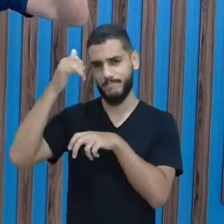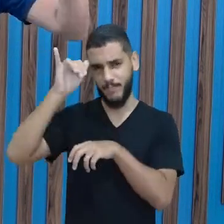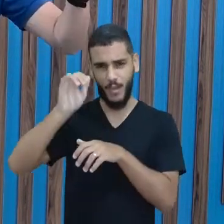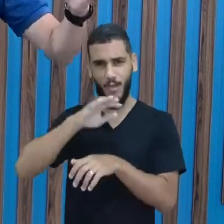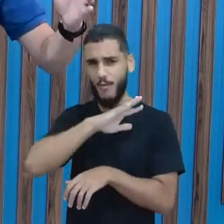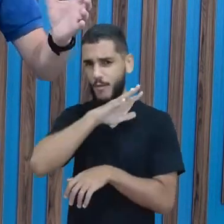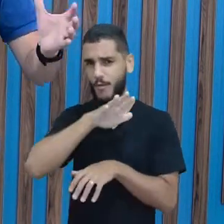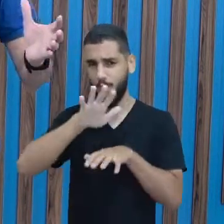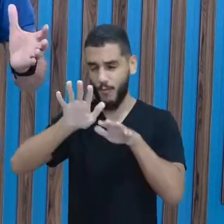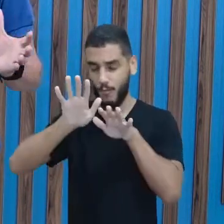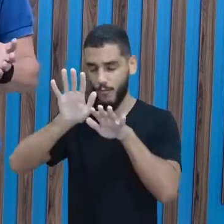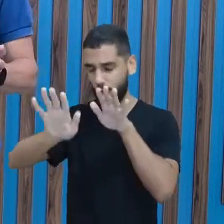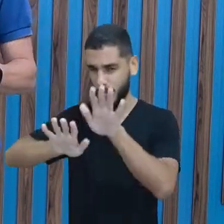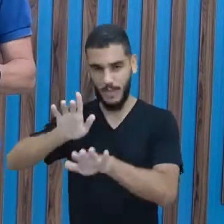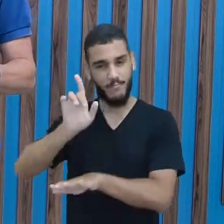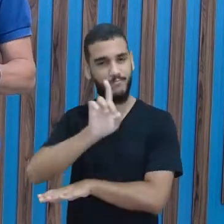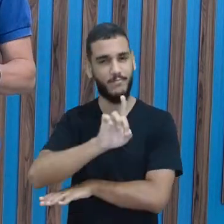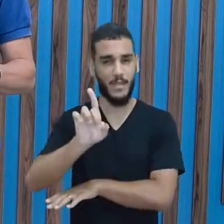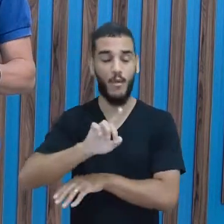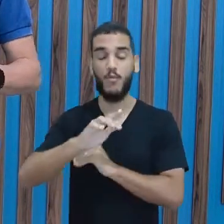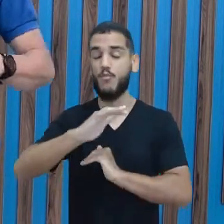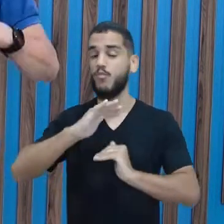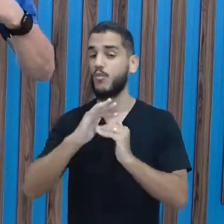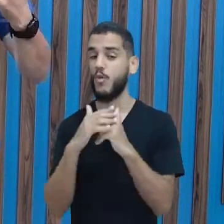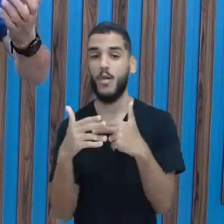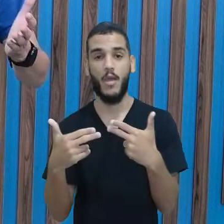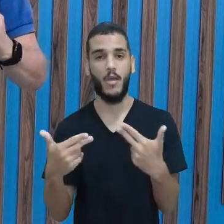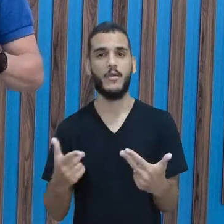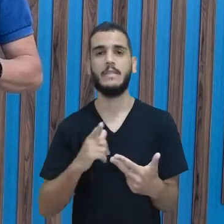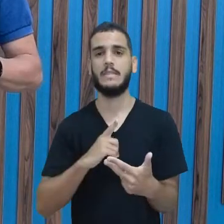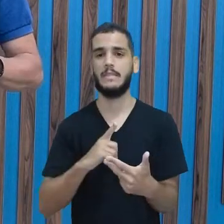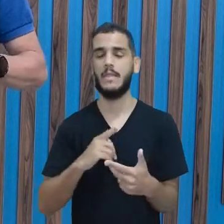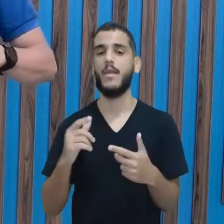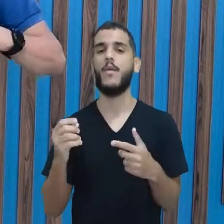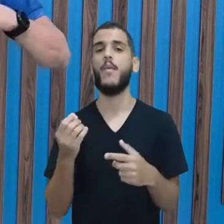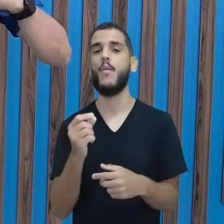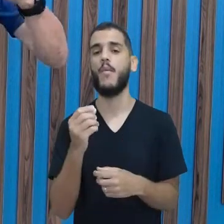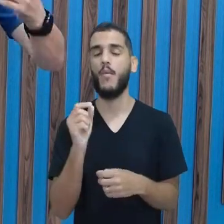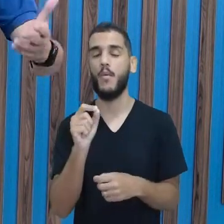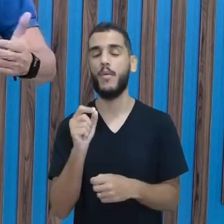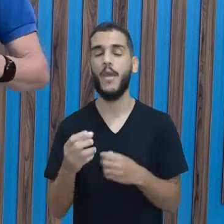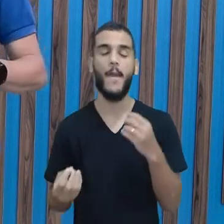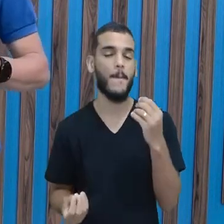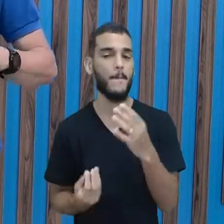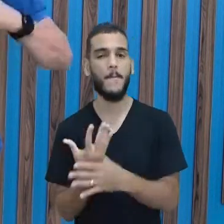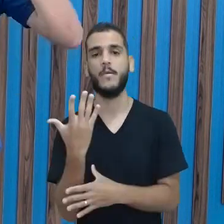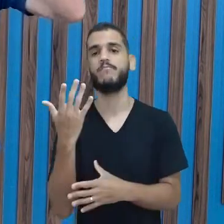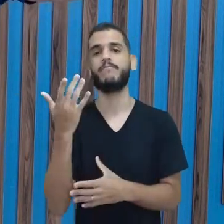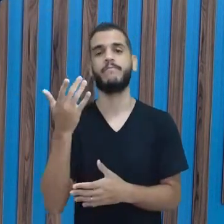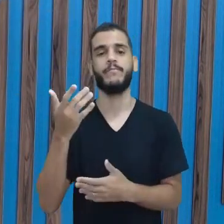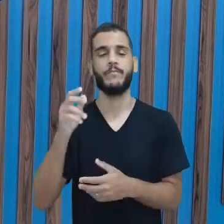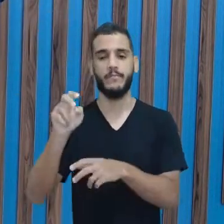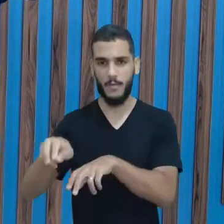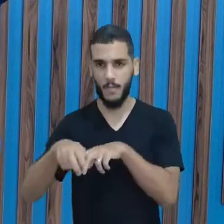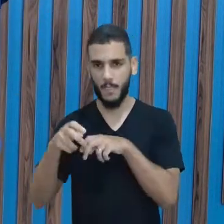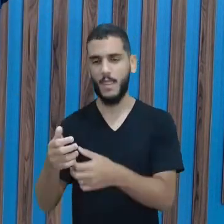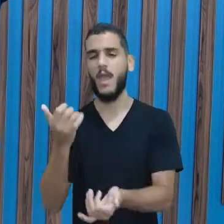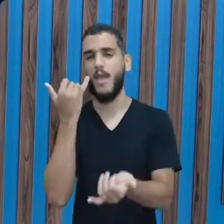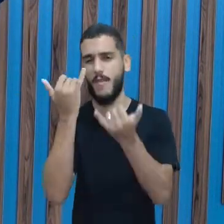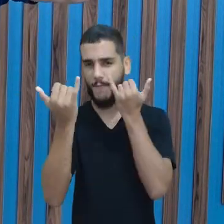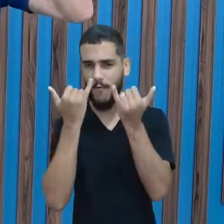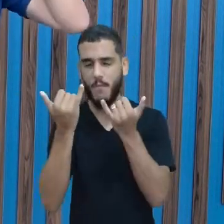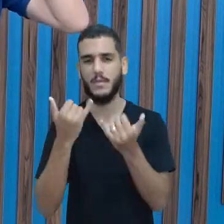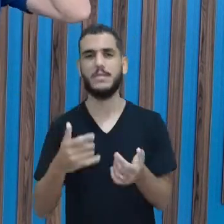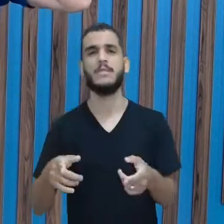que envolve a produção agrícola. Então a tecnologia, né? Os maquinários, a informação, né? Os